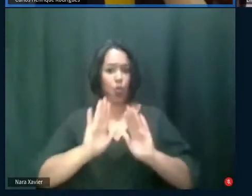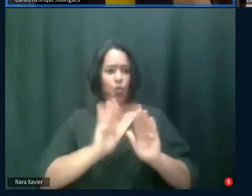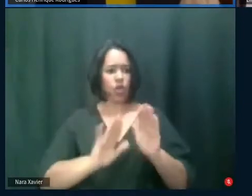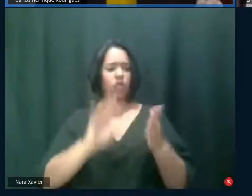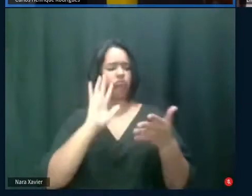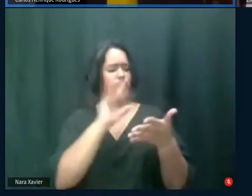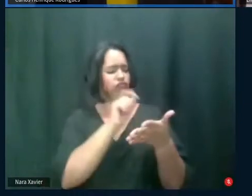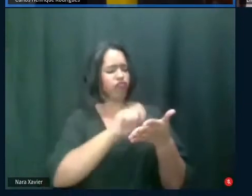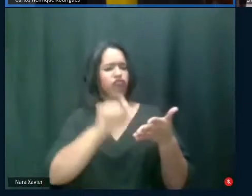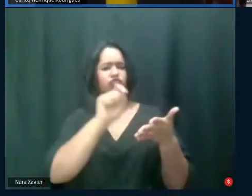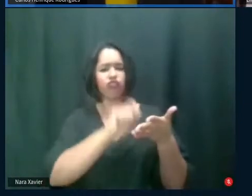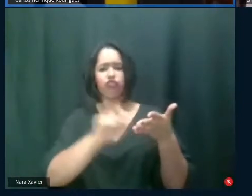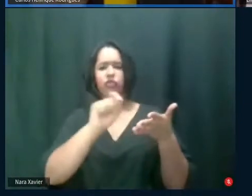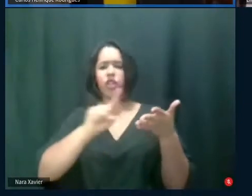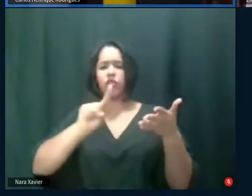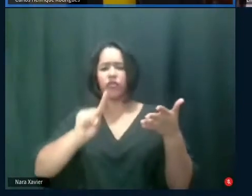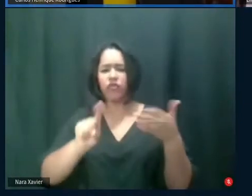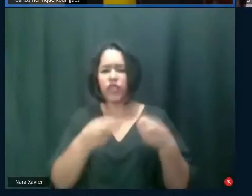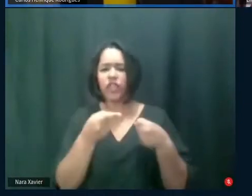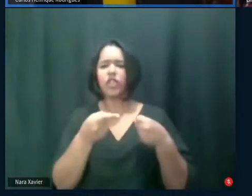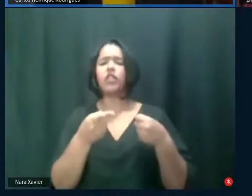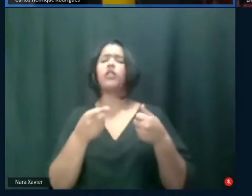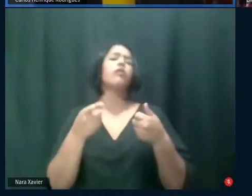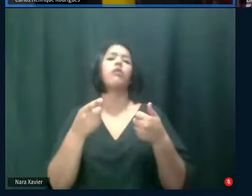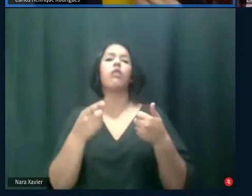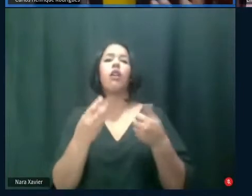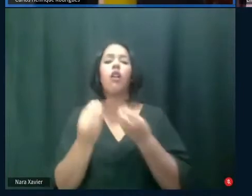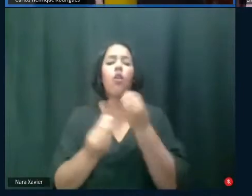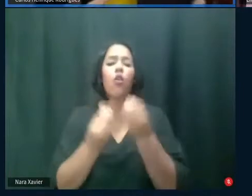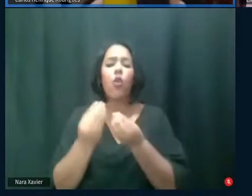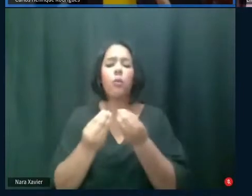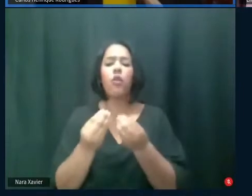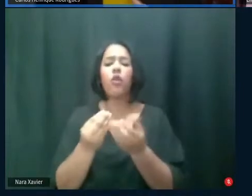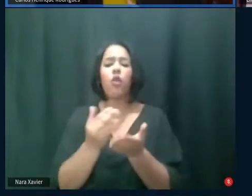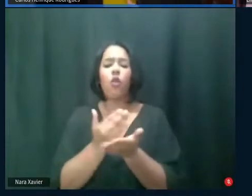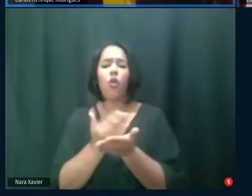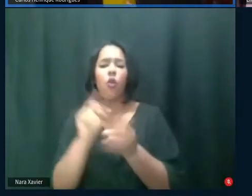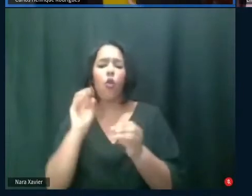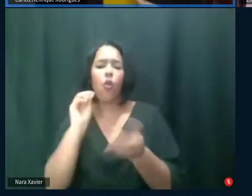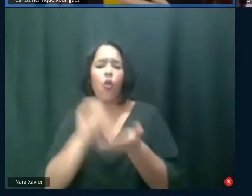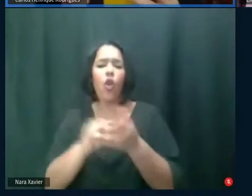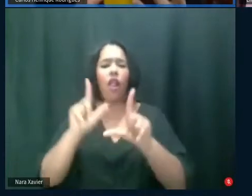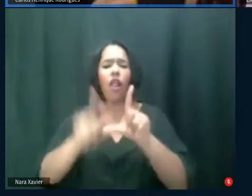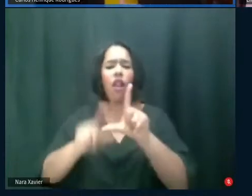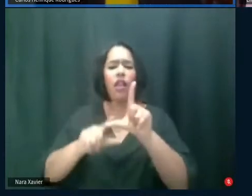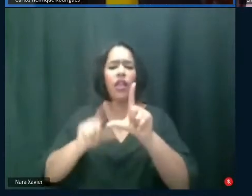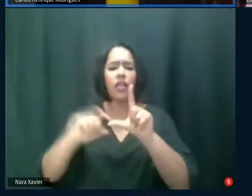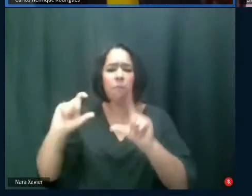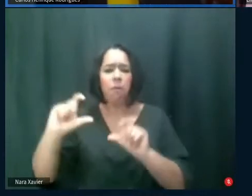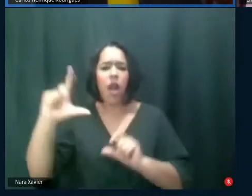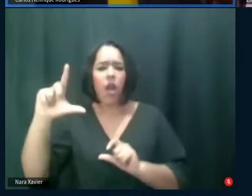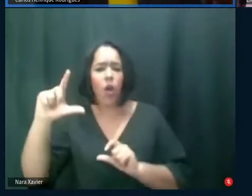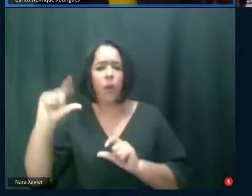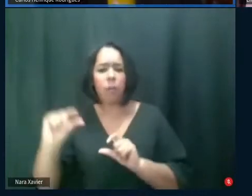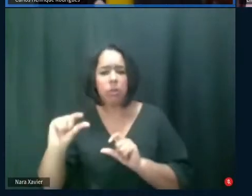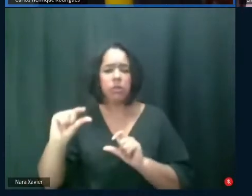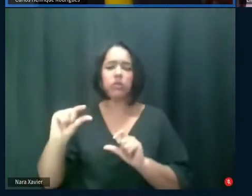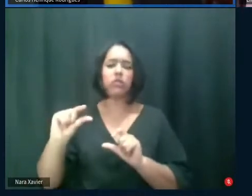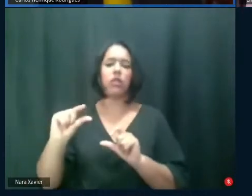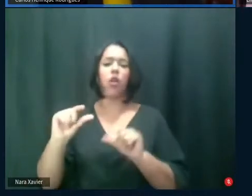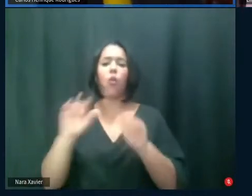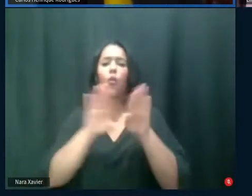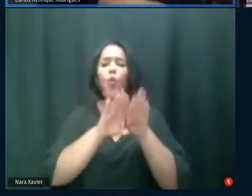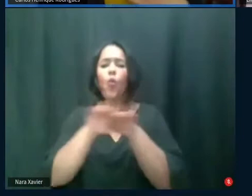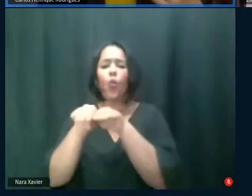fazer sobre o uso de vírgula, emprego de iniciais maiúsculas e minúsculas, padronização de